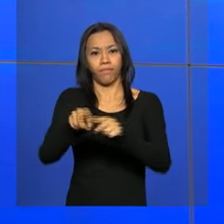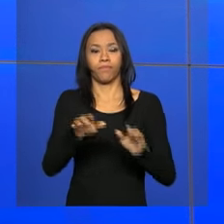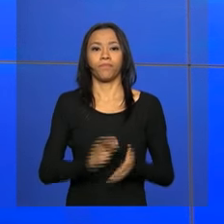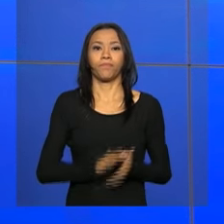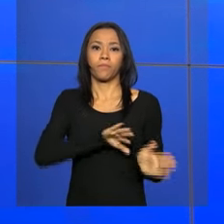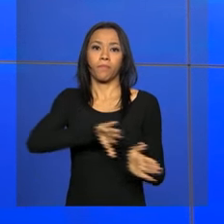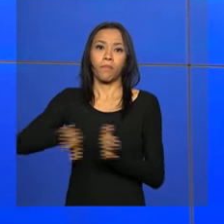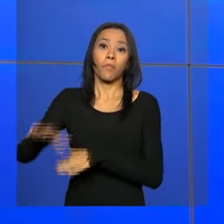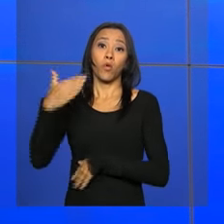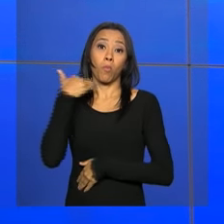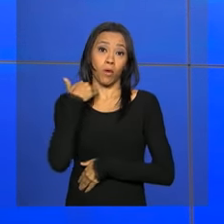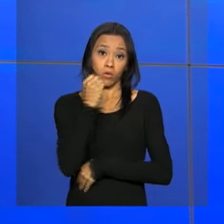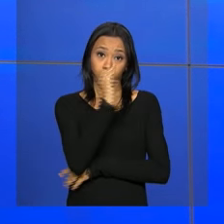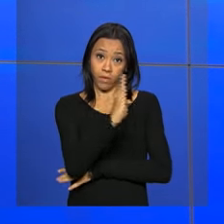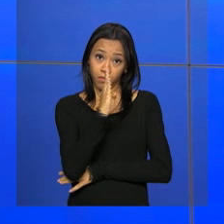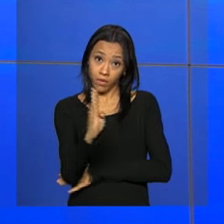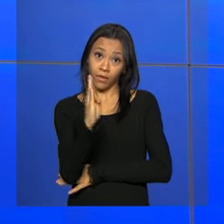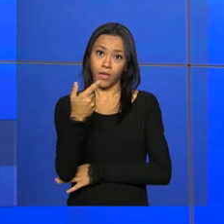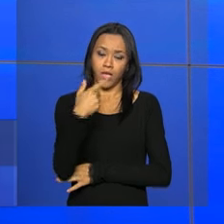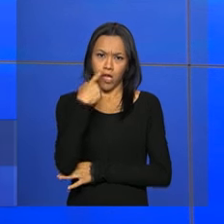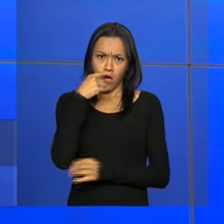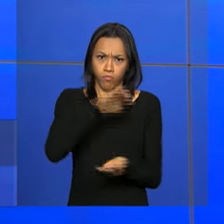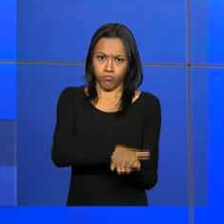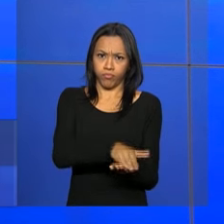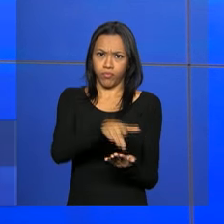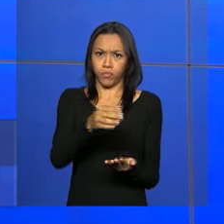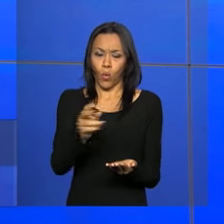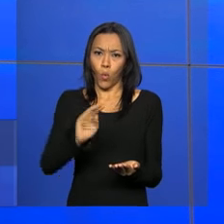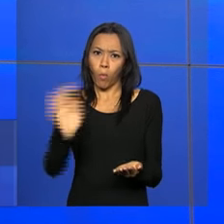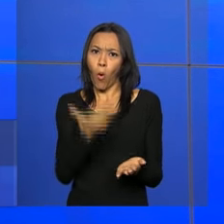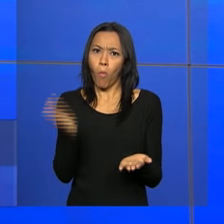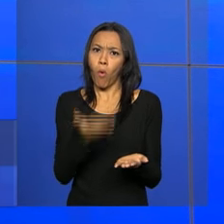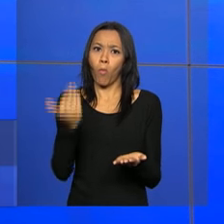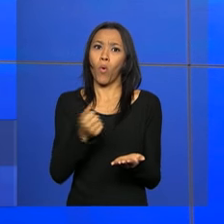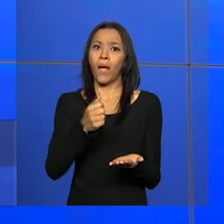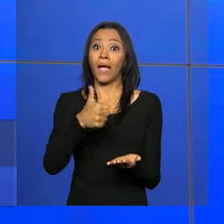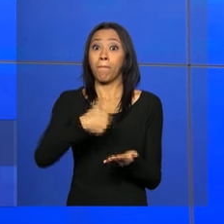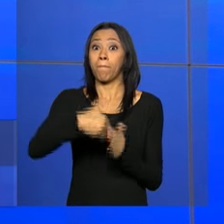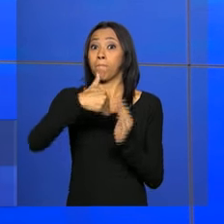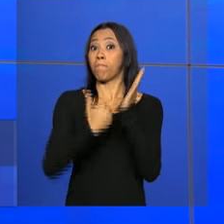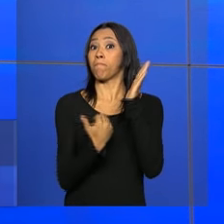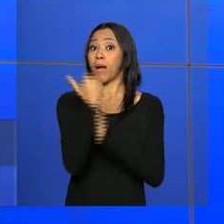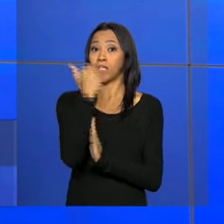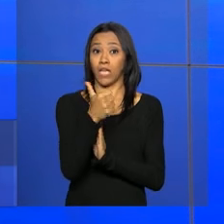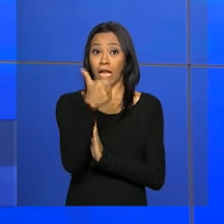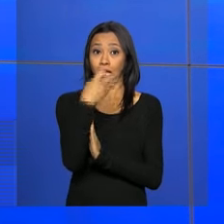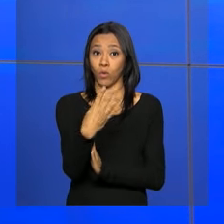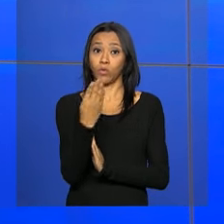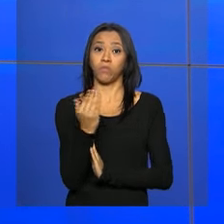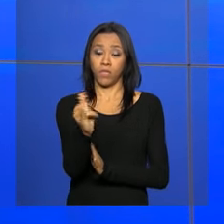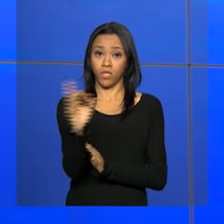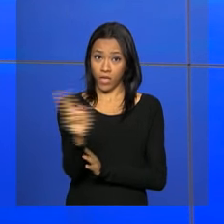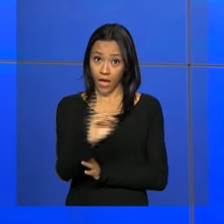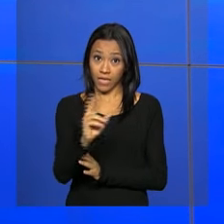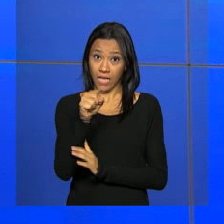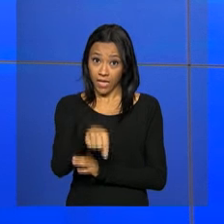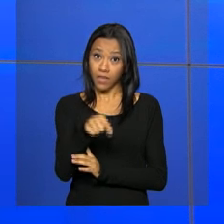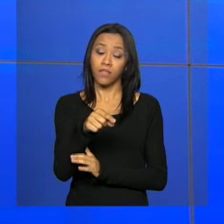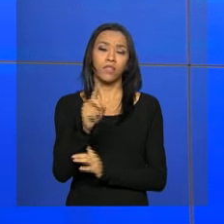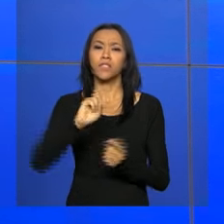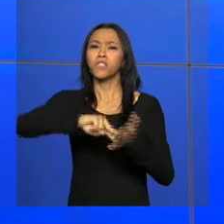O Banco do Brasil registrou no ano passado um lucro líquido de mais de 14 bilhões de reais. Esse volume representa um aumento